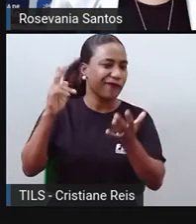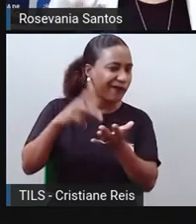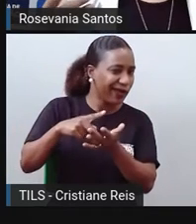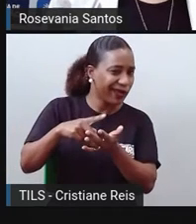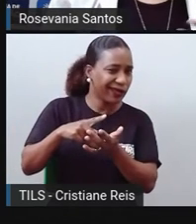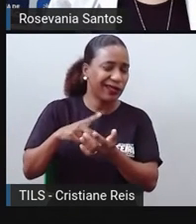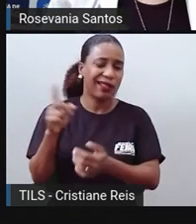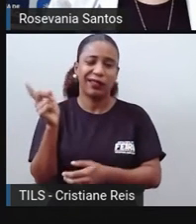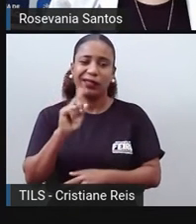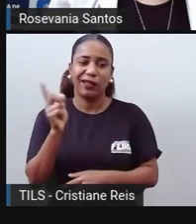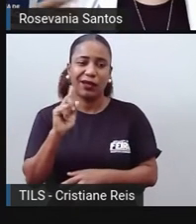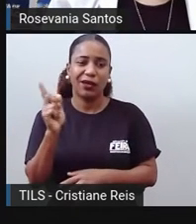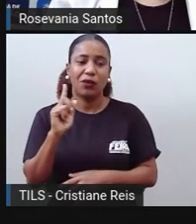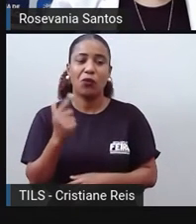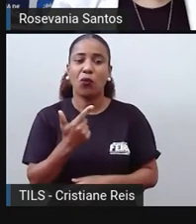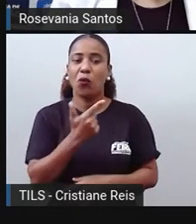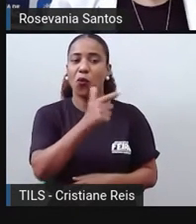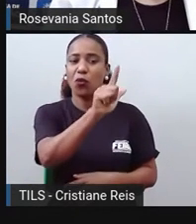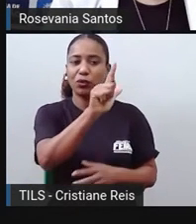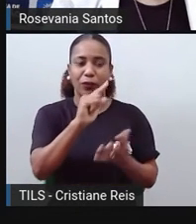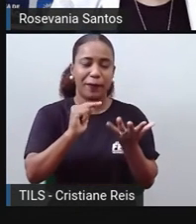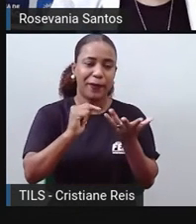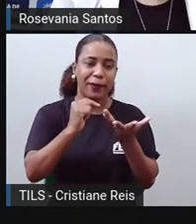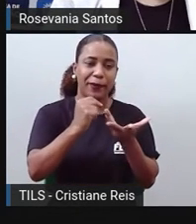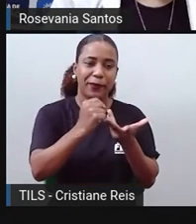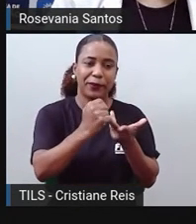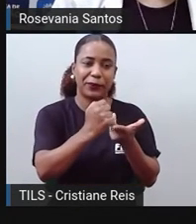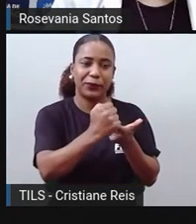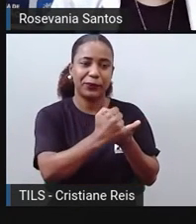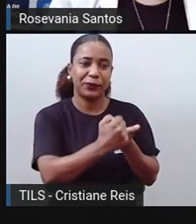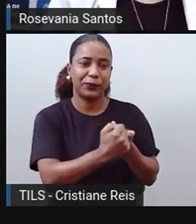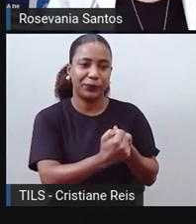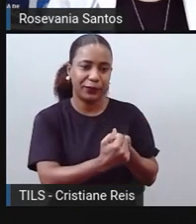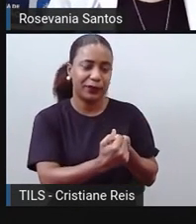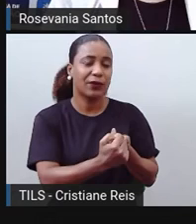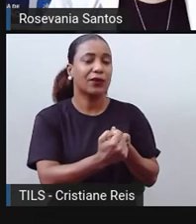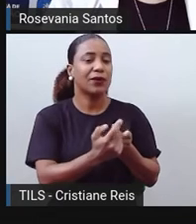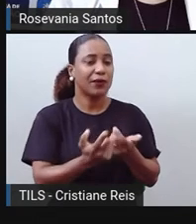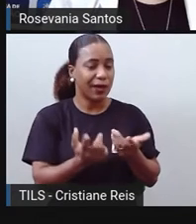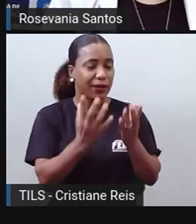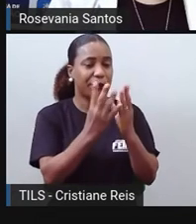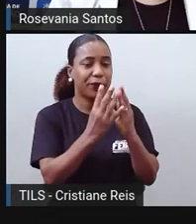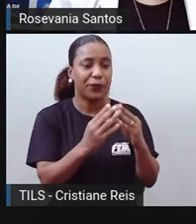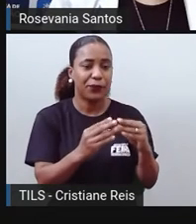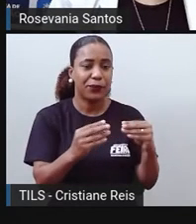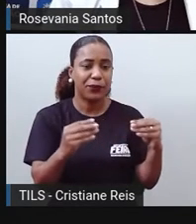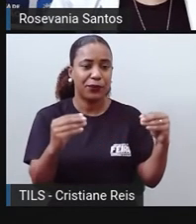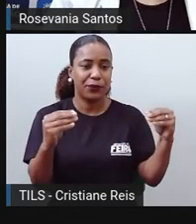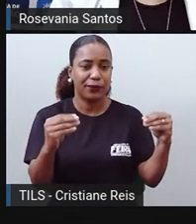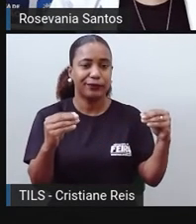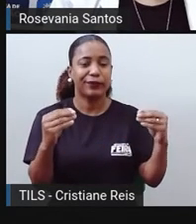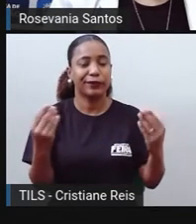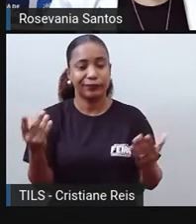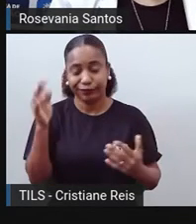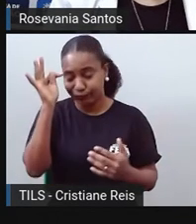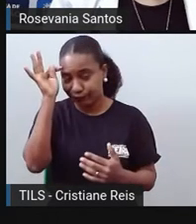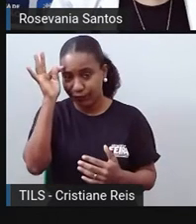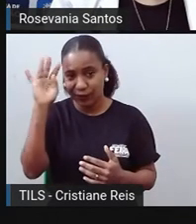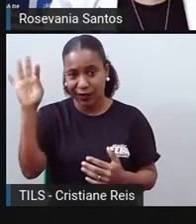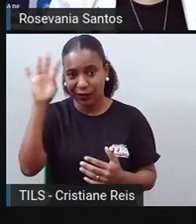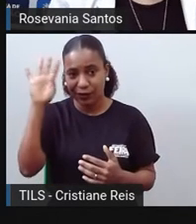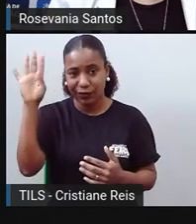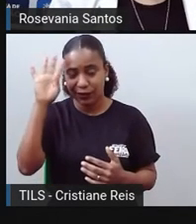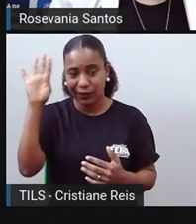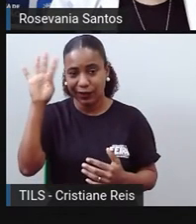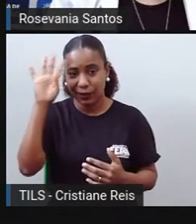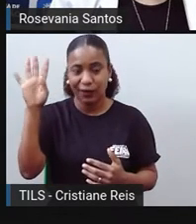planeta. E ele coloca uma série de outras condições para poder explicar. Mas as teorias mais aceitas, né, eles dizem que é o